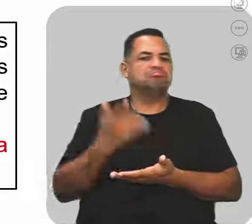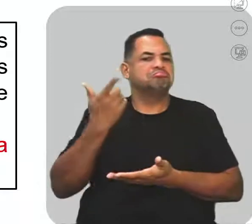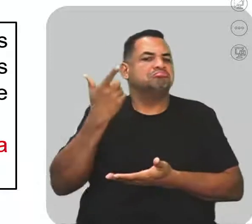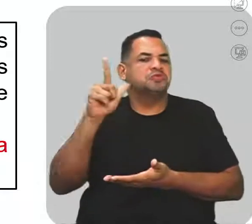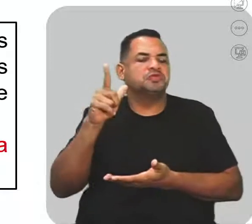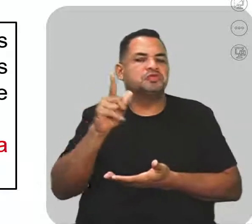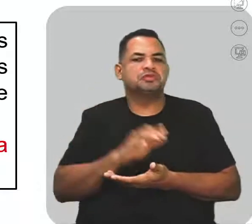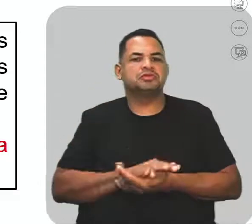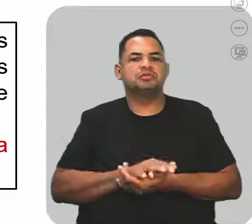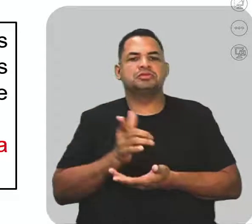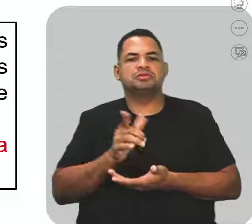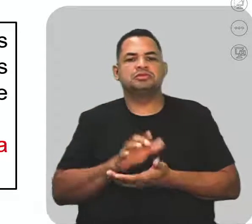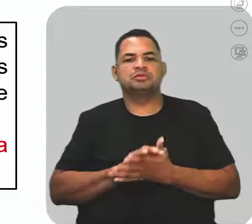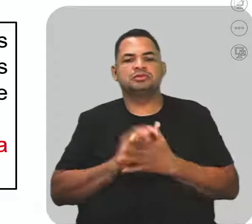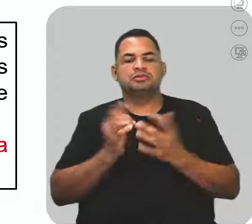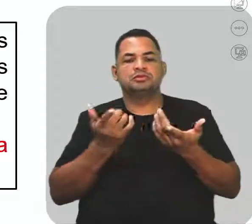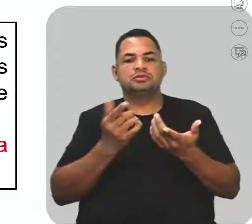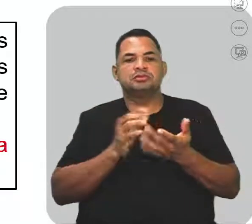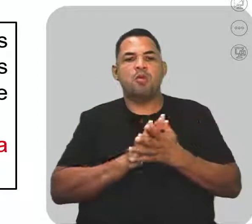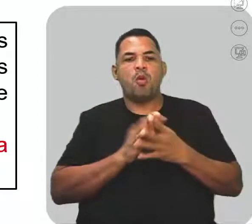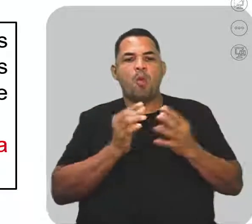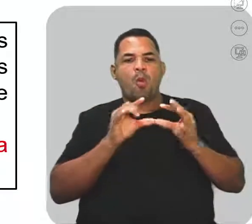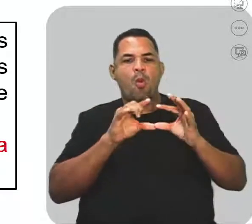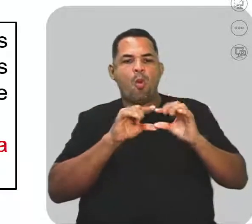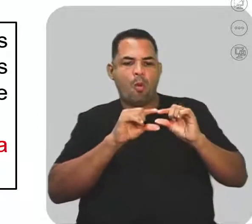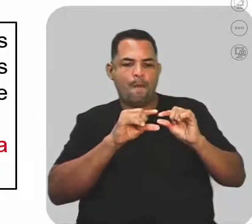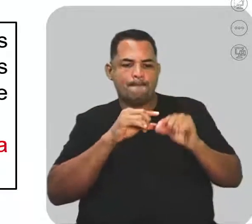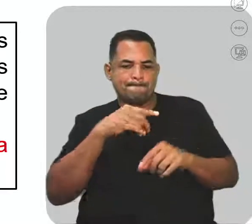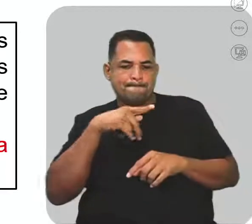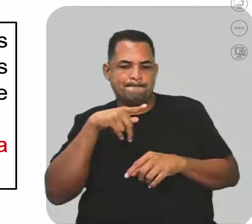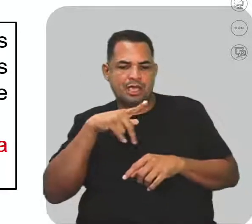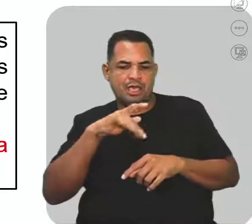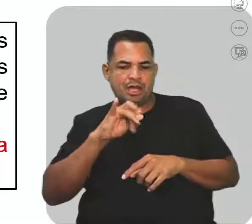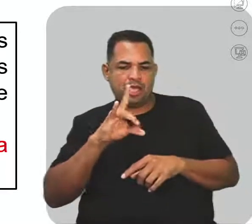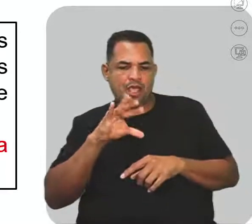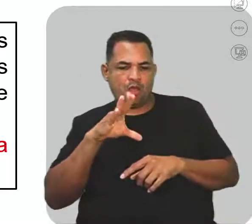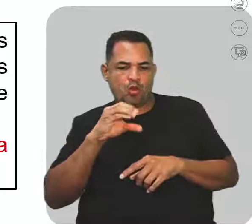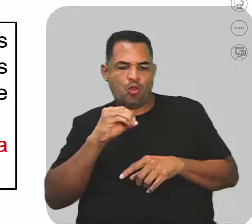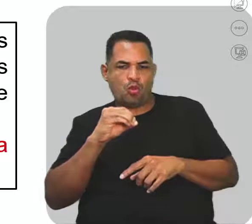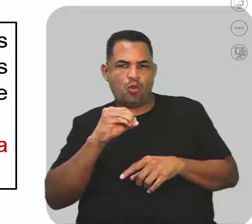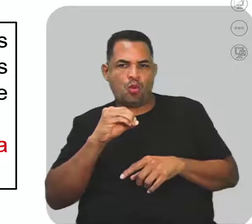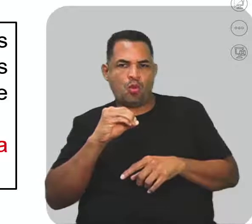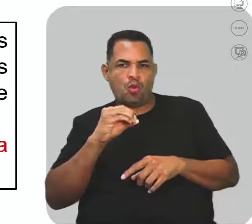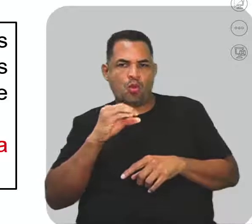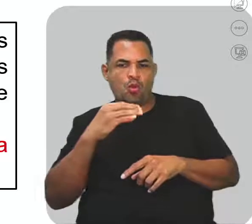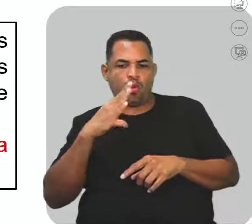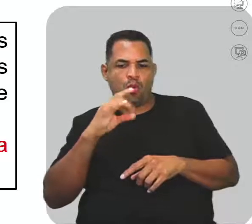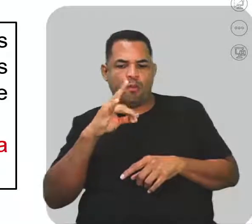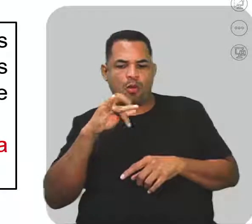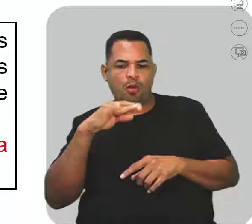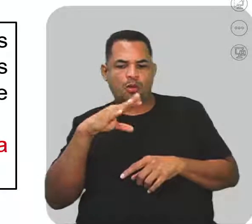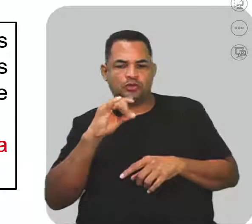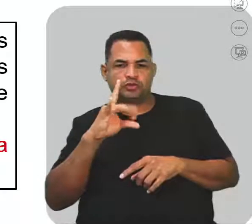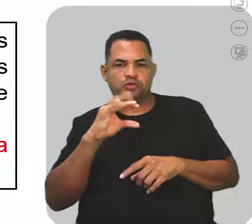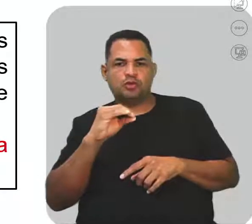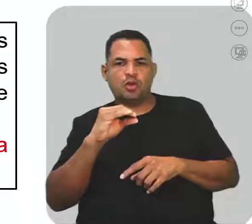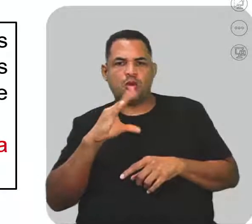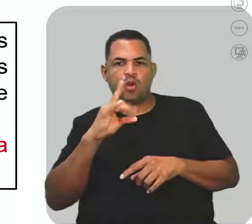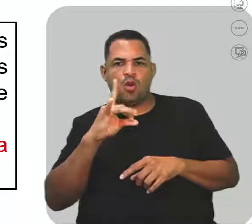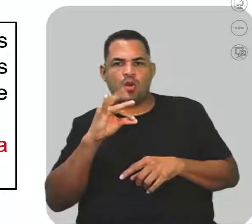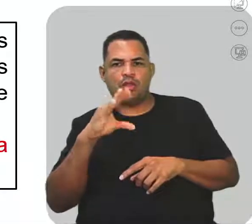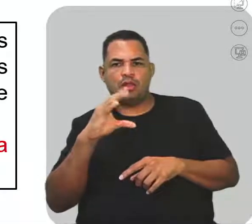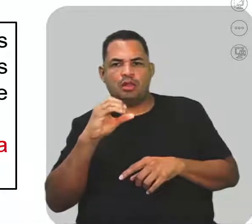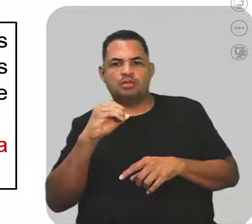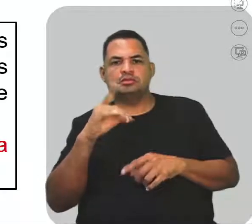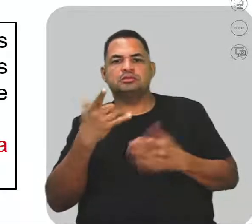Porque ele é um período composto por coordenação. Ou seja, foi construído aí com dois verbos,